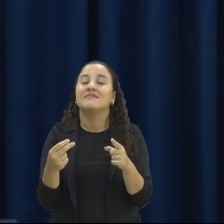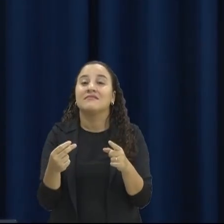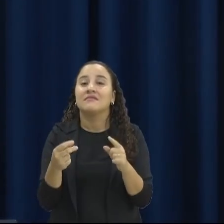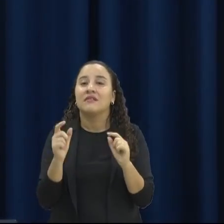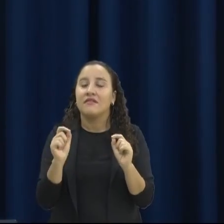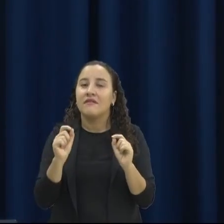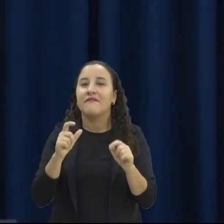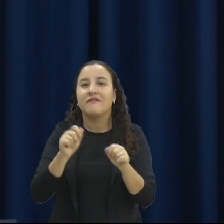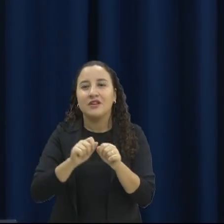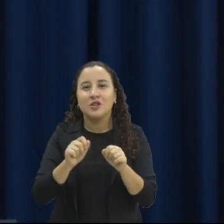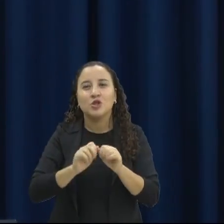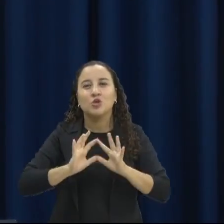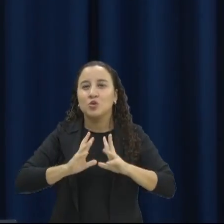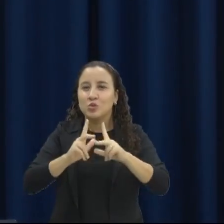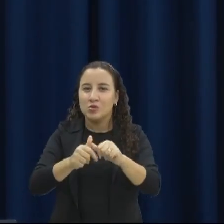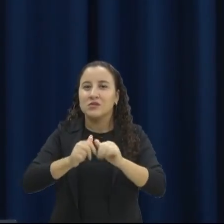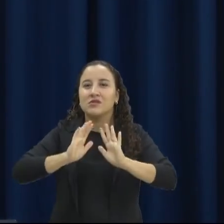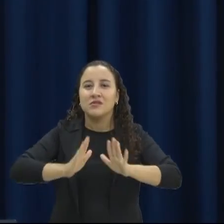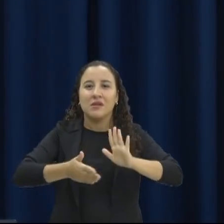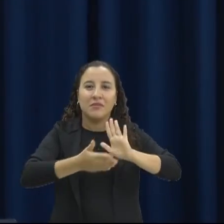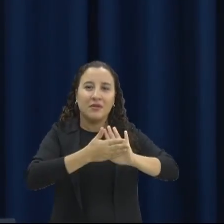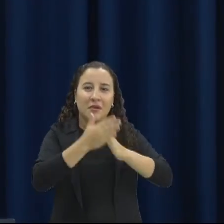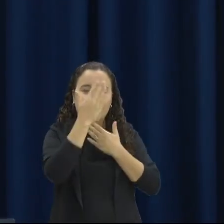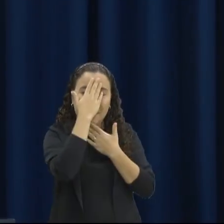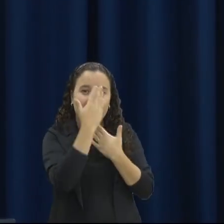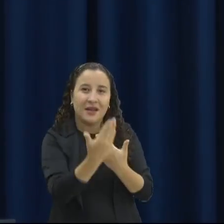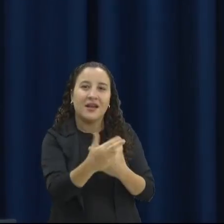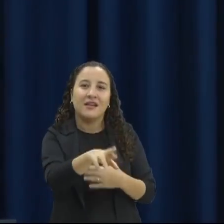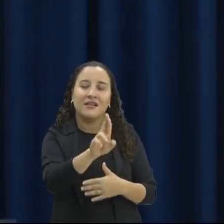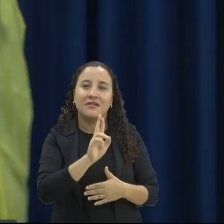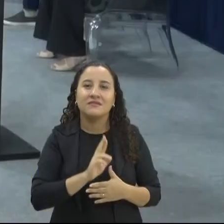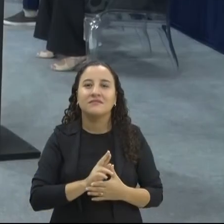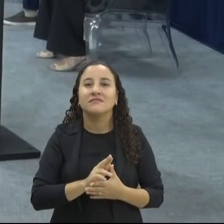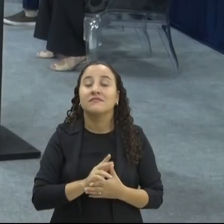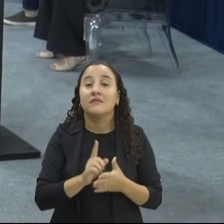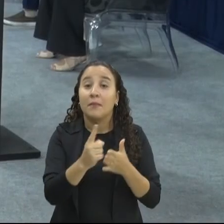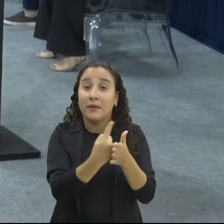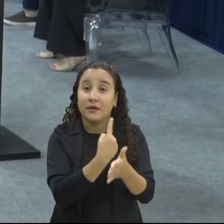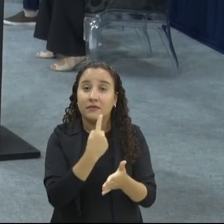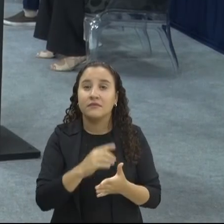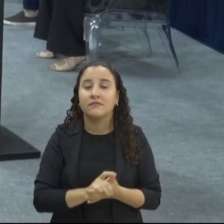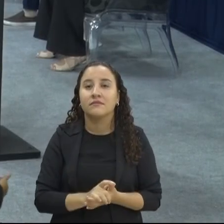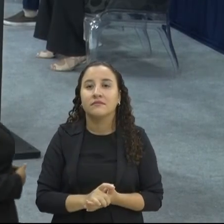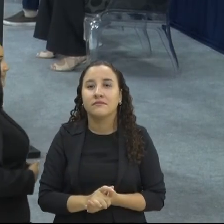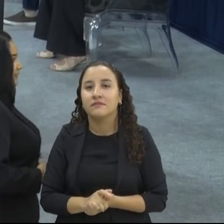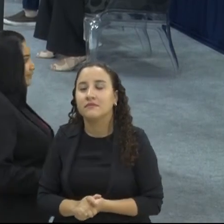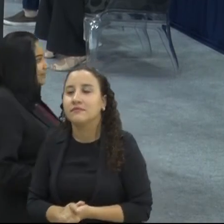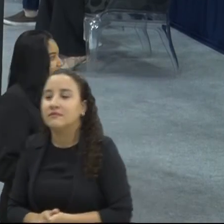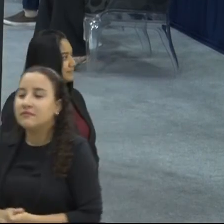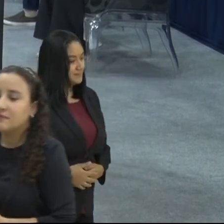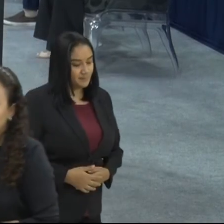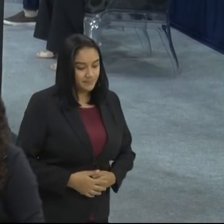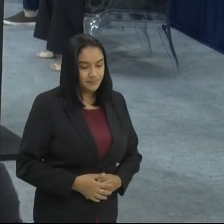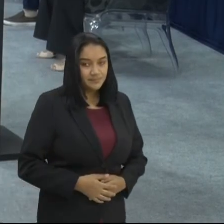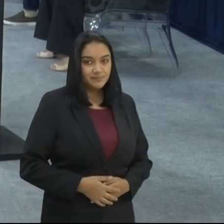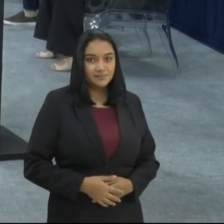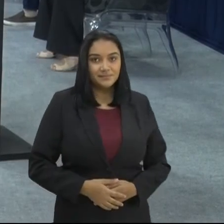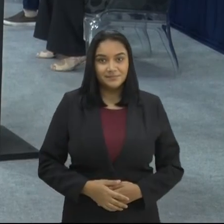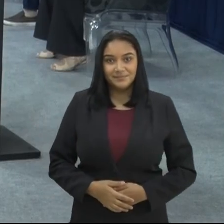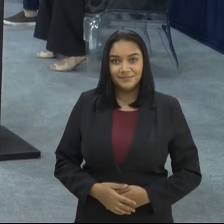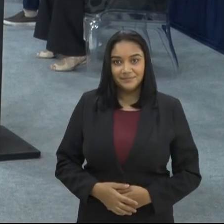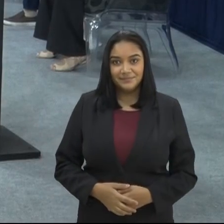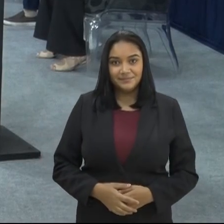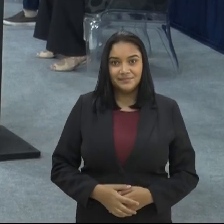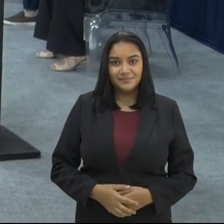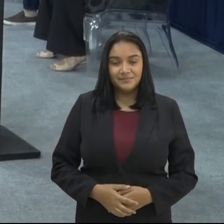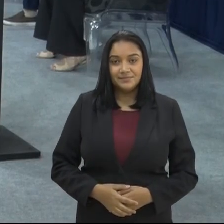estou falando. Muito obrigado pela pergunta. Você ainda tem 10 segundos. Não quer mais, doutor Pessoa? Ok, então,